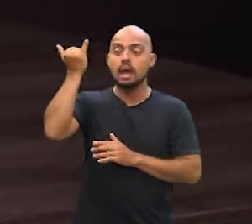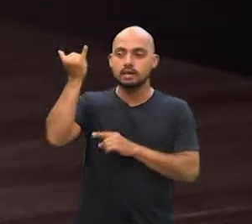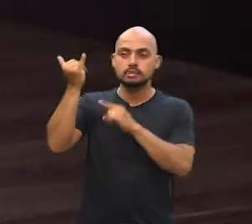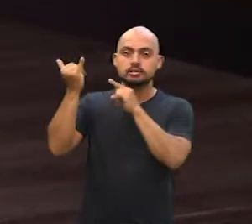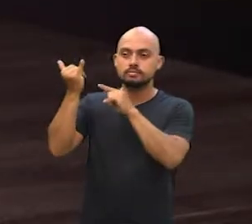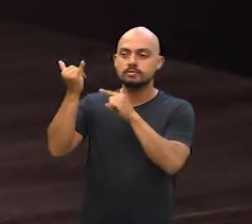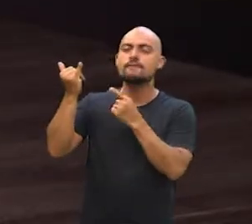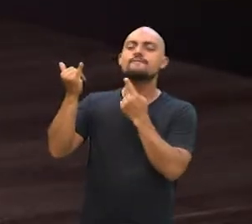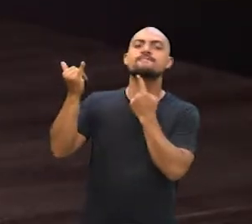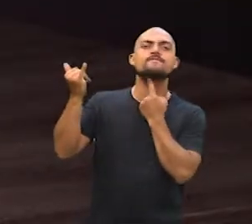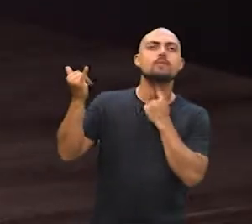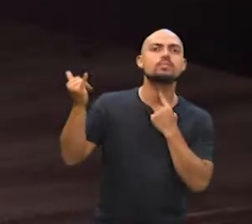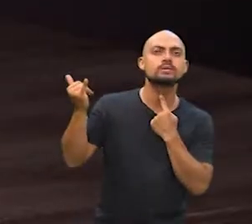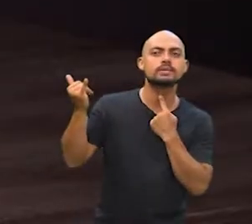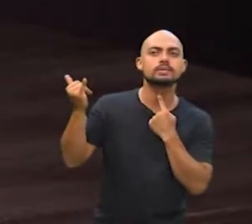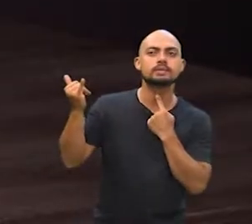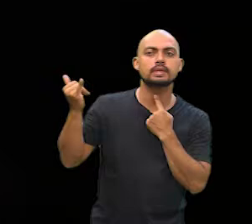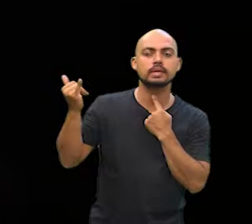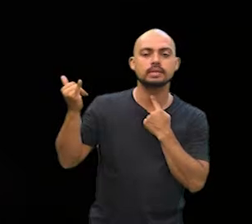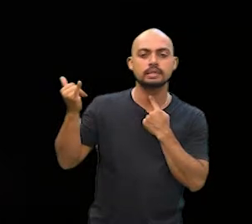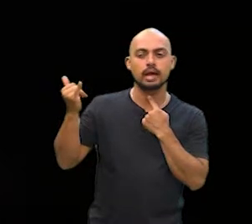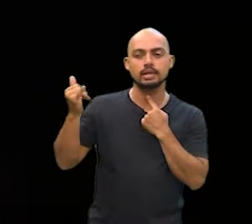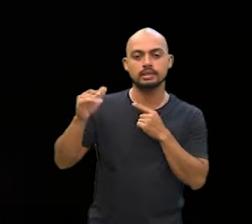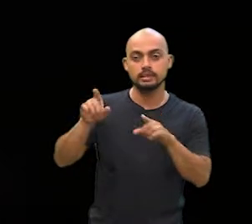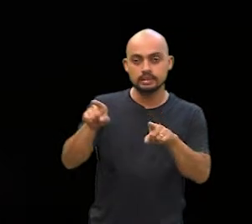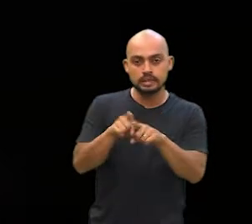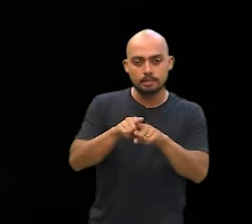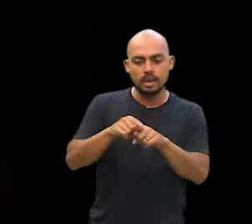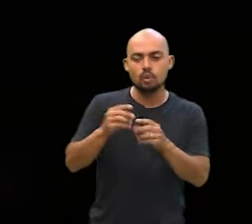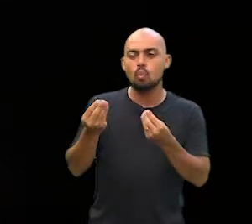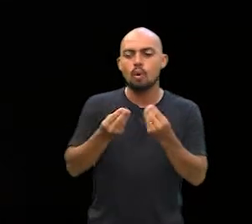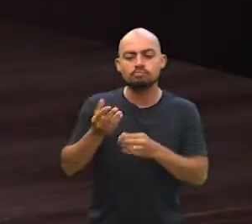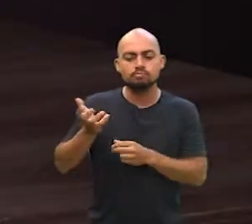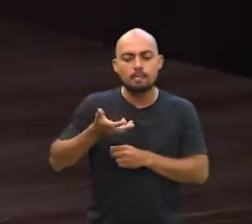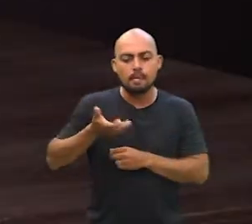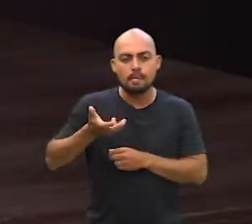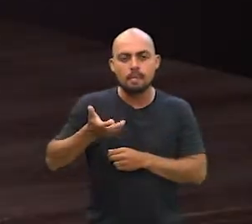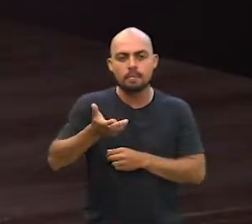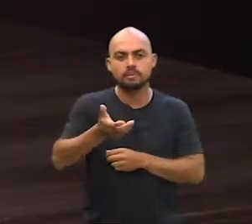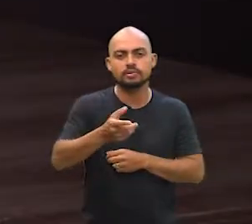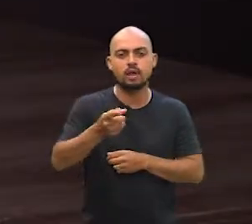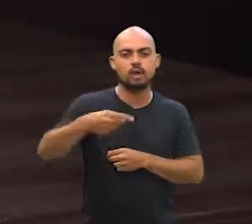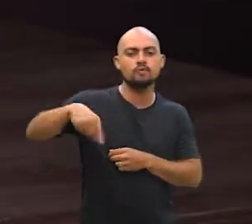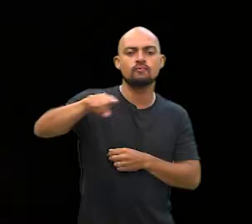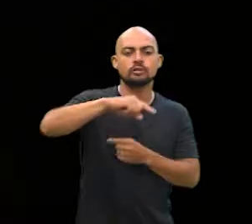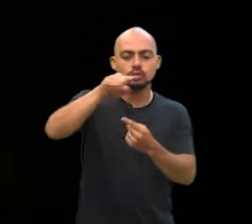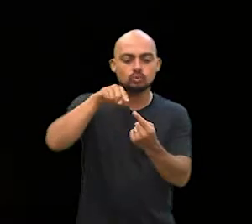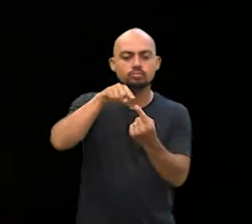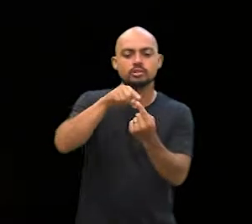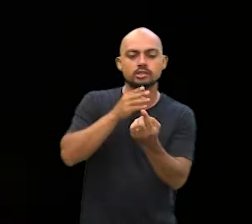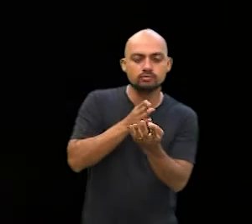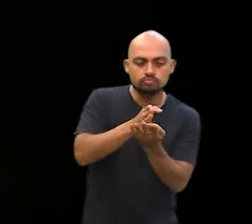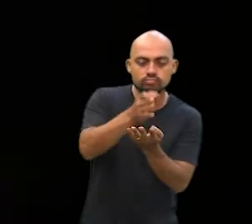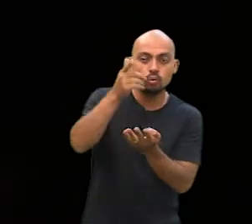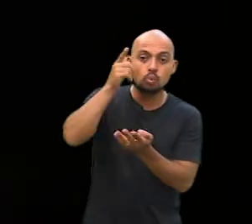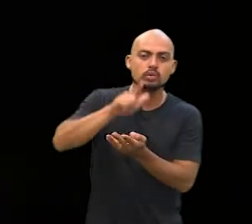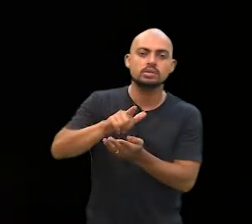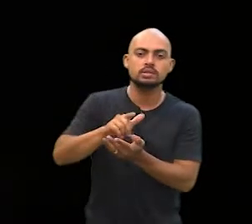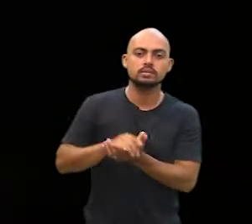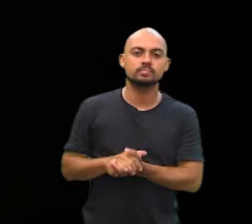ter a vontade, e depois esse período de aceleração foi essencial para que vocês definissem o processo, então.